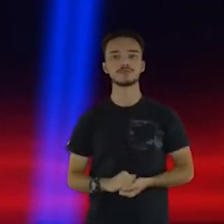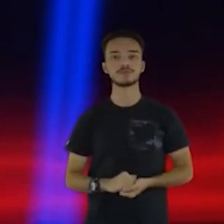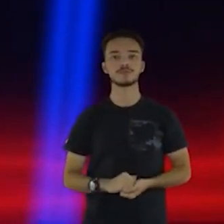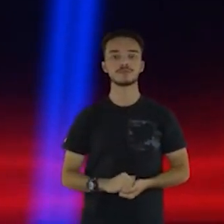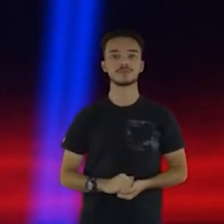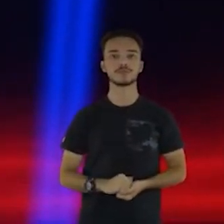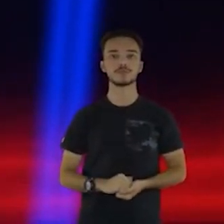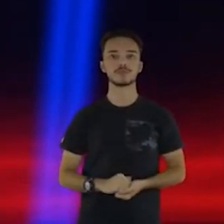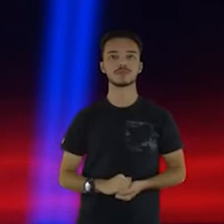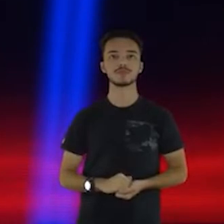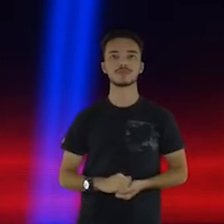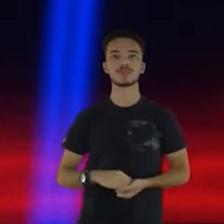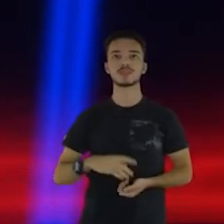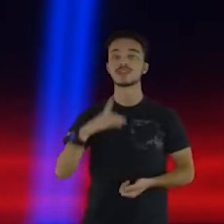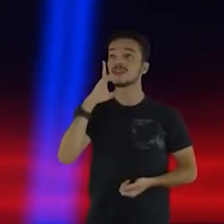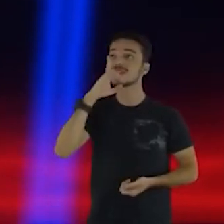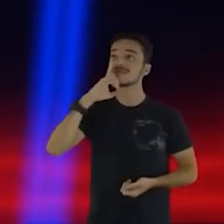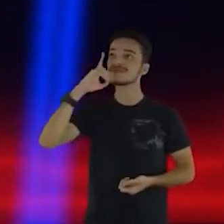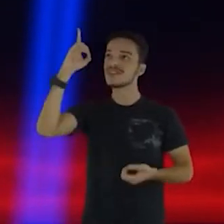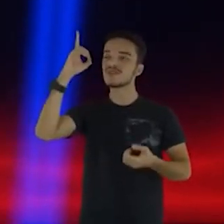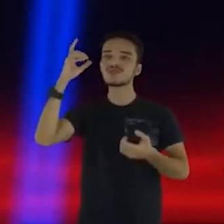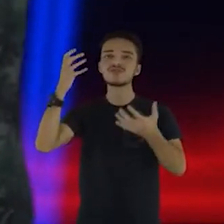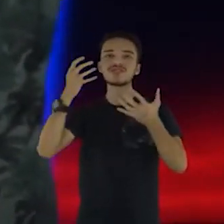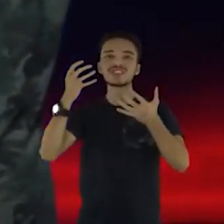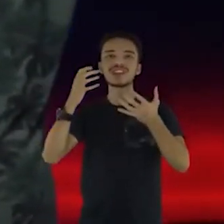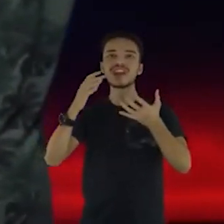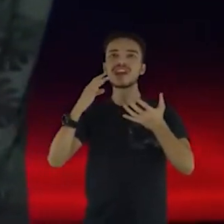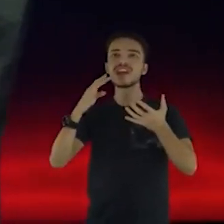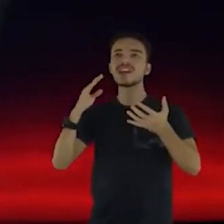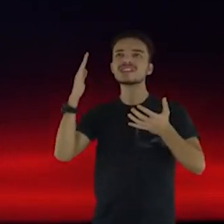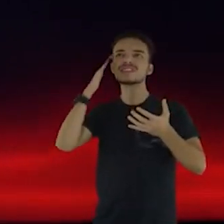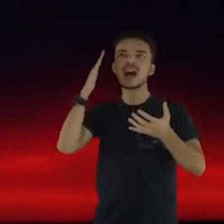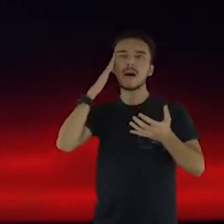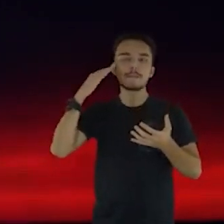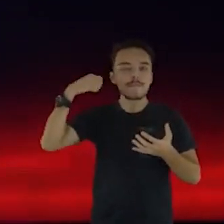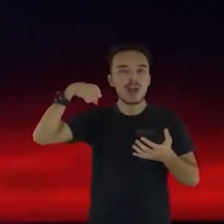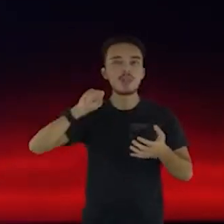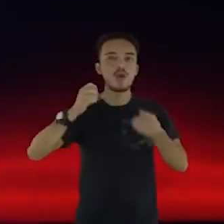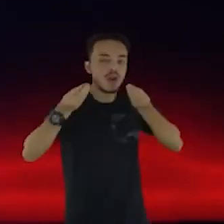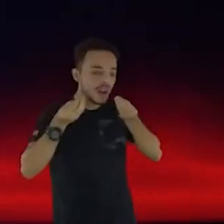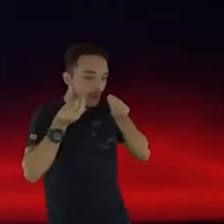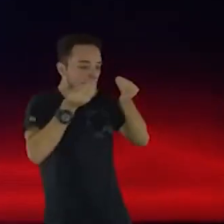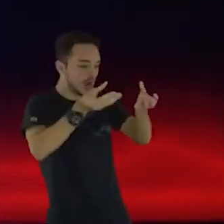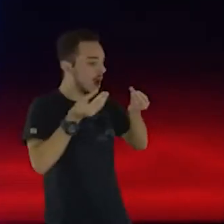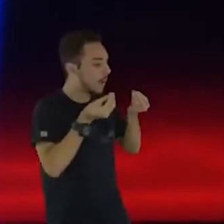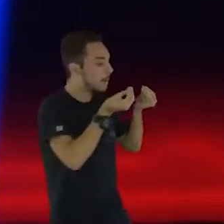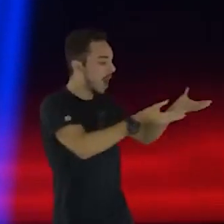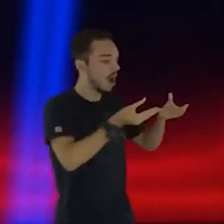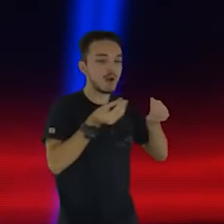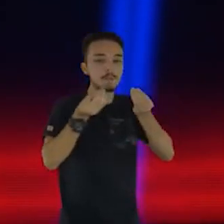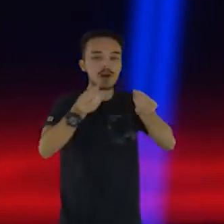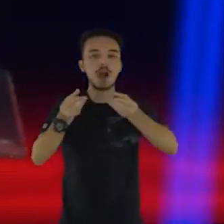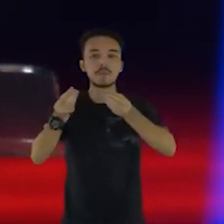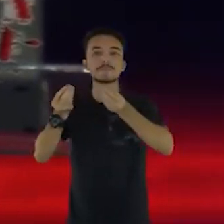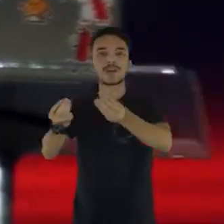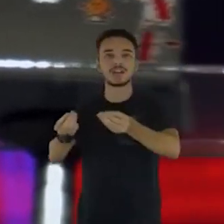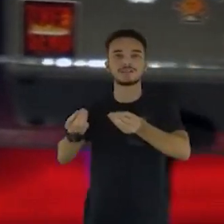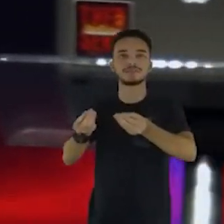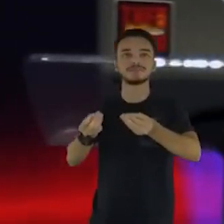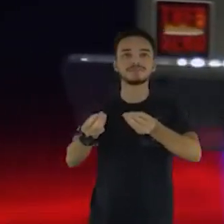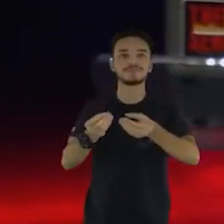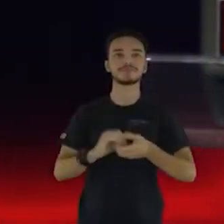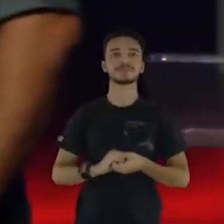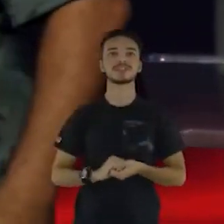que Deus quer encher a terra do seu conhecimento, e isso vai acontecer quando nós formos cheios do Espírito Santo e